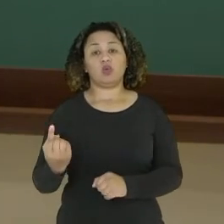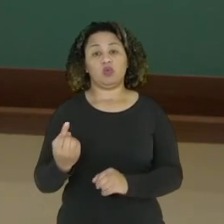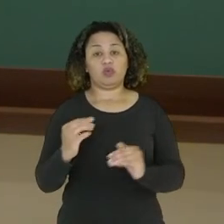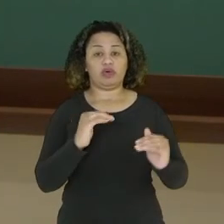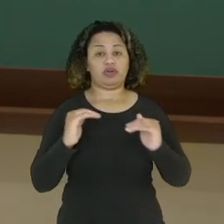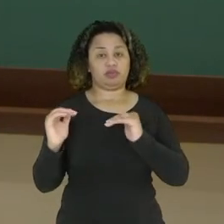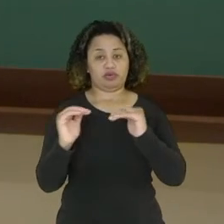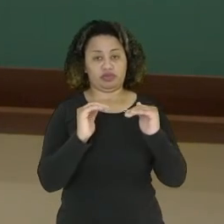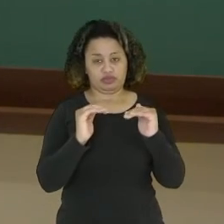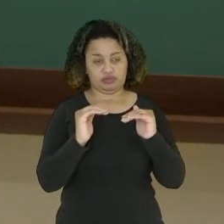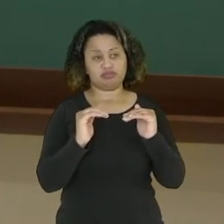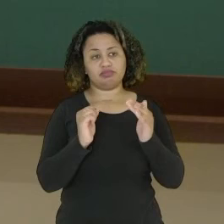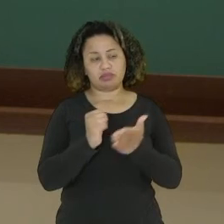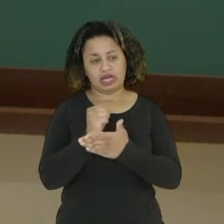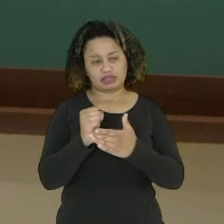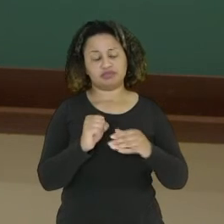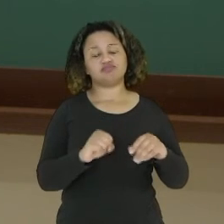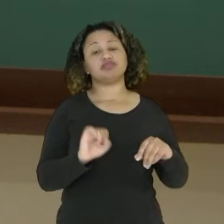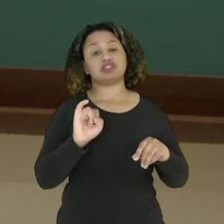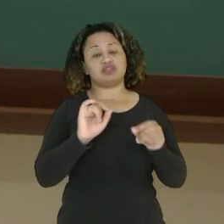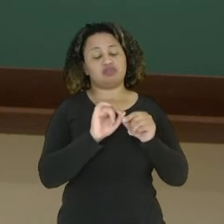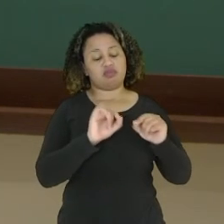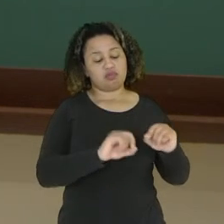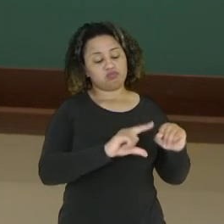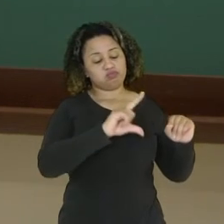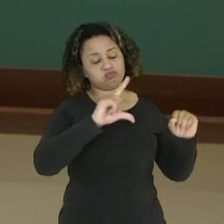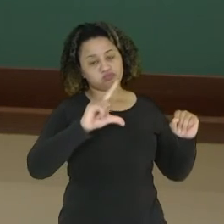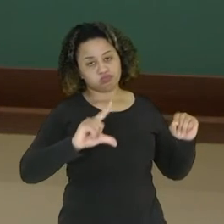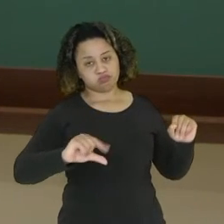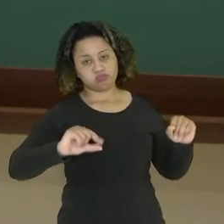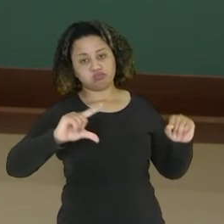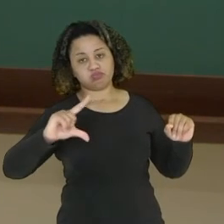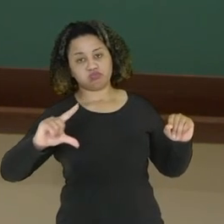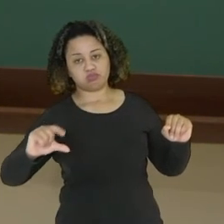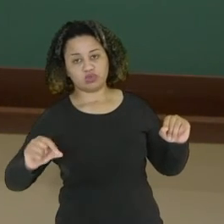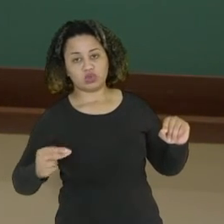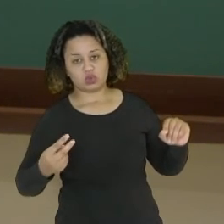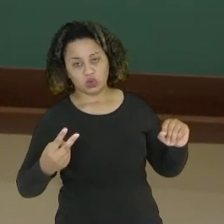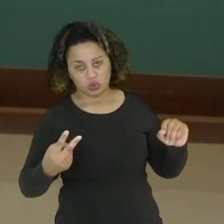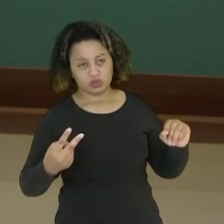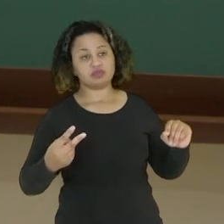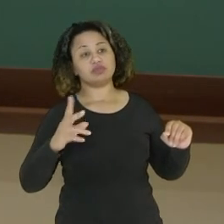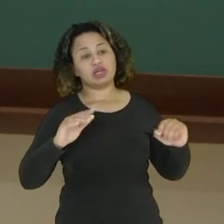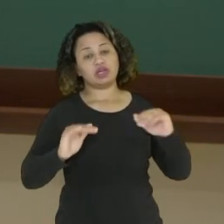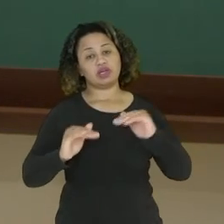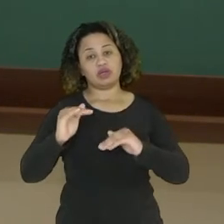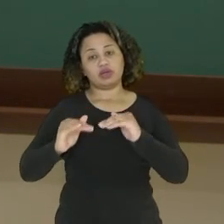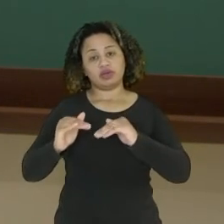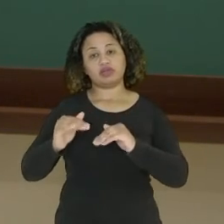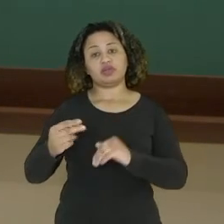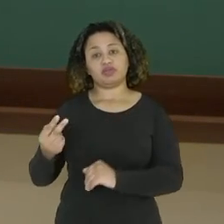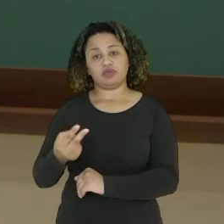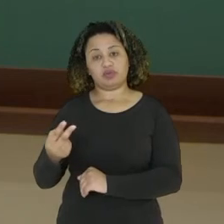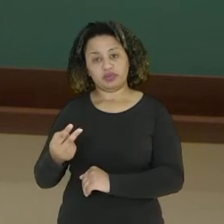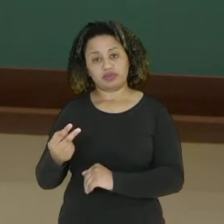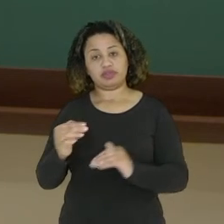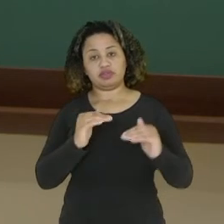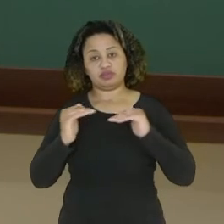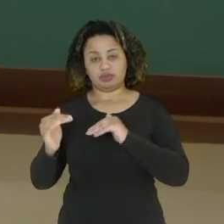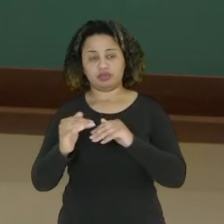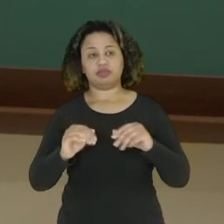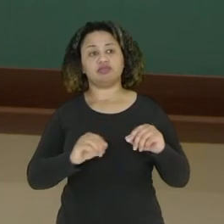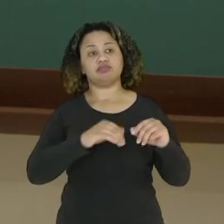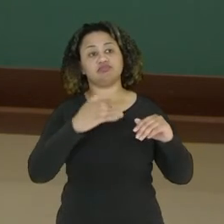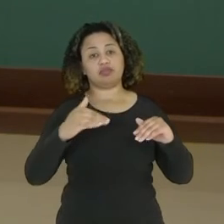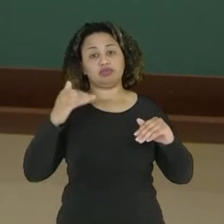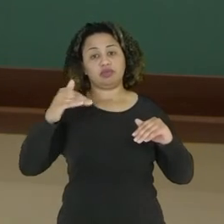é o estado fundamental. Se ele formar dois ventres ou duas barrigas, ele está no segundo harmônico. E assim